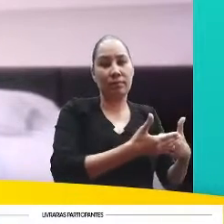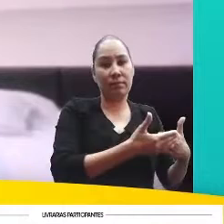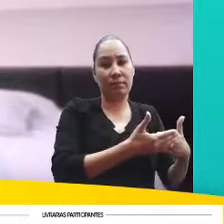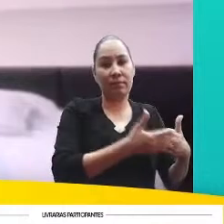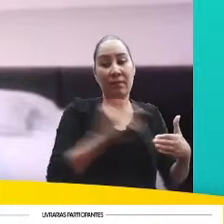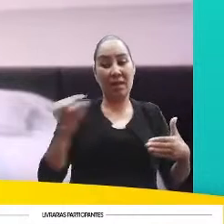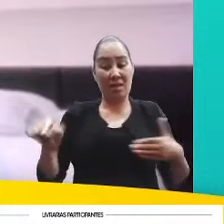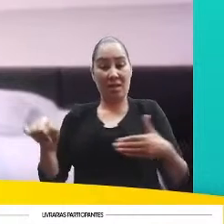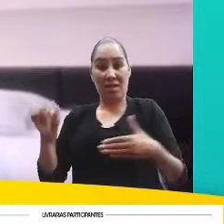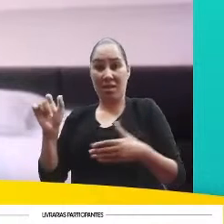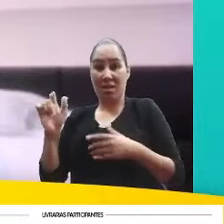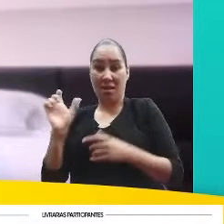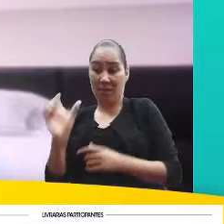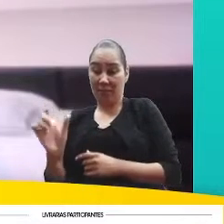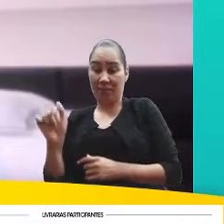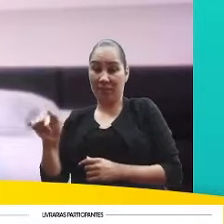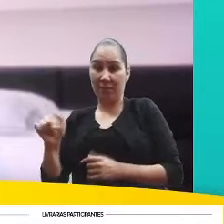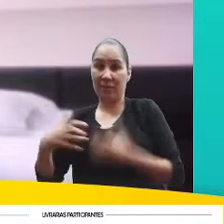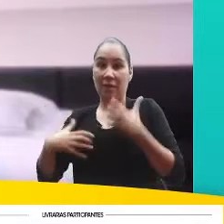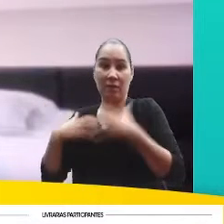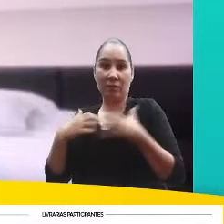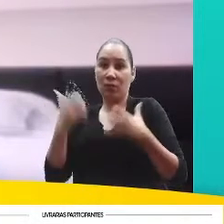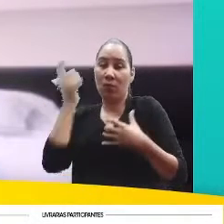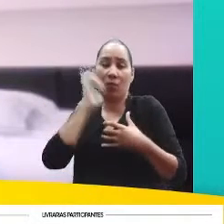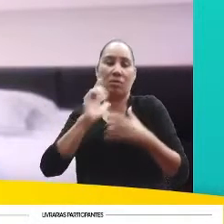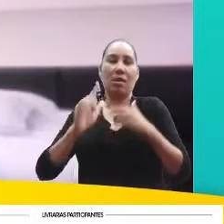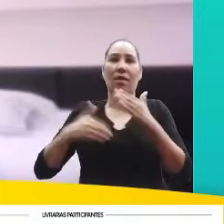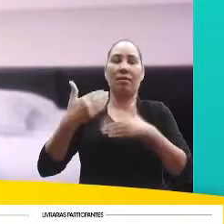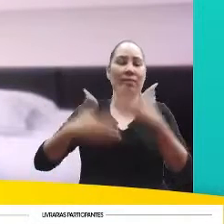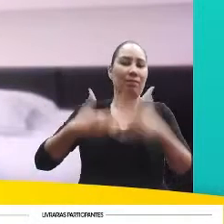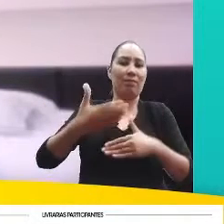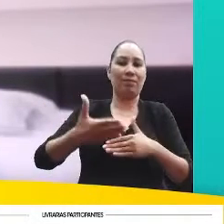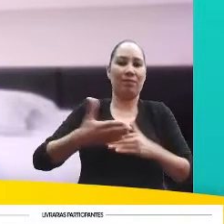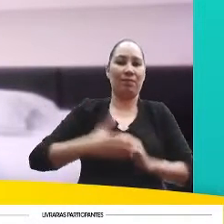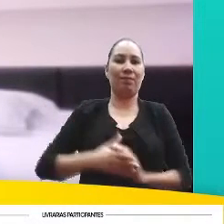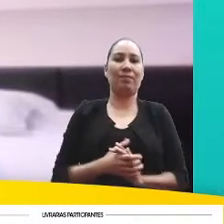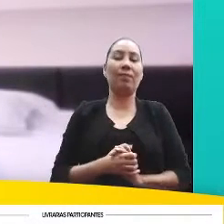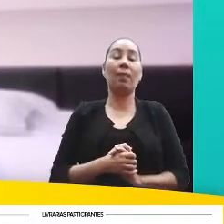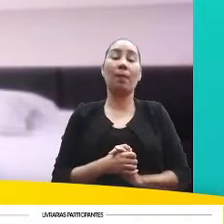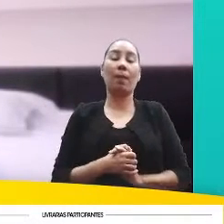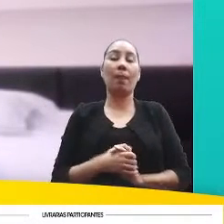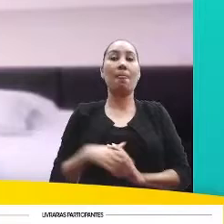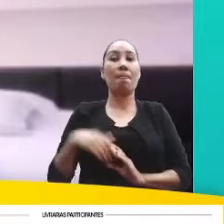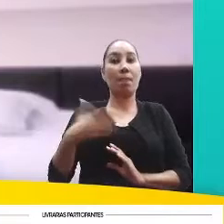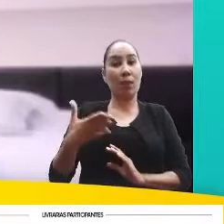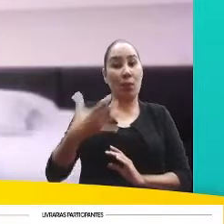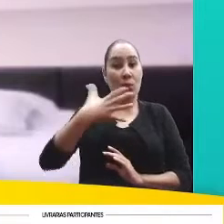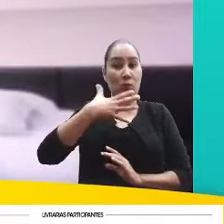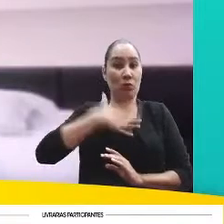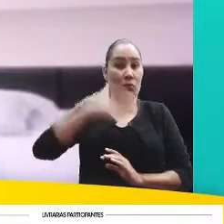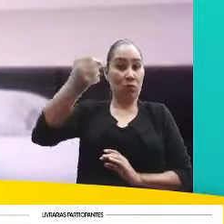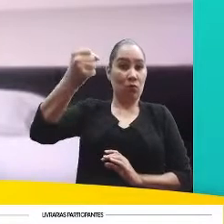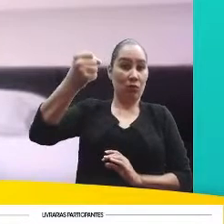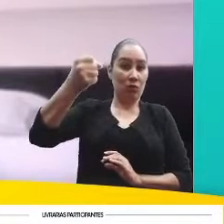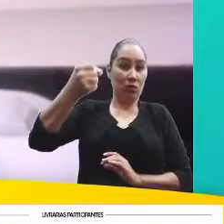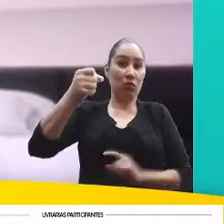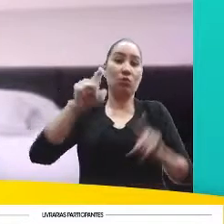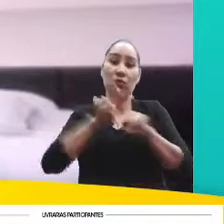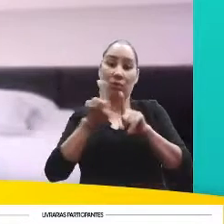capítulo, e especialmente para nós quando envolve o suicídio e a